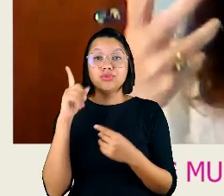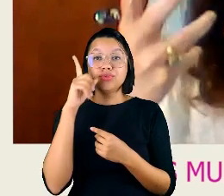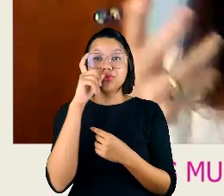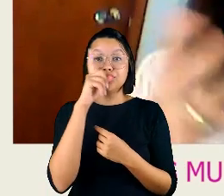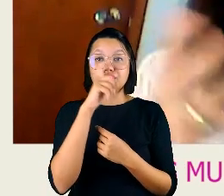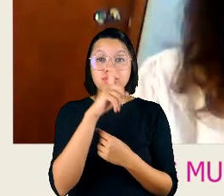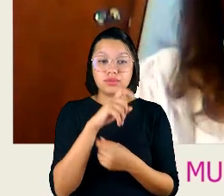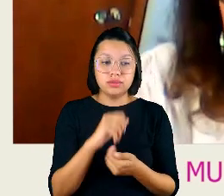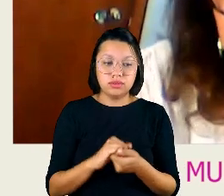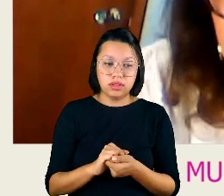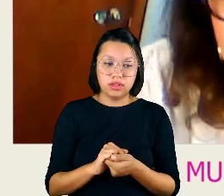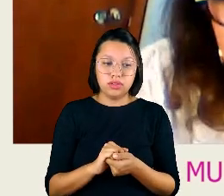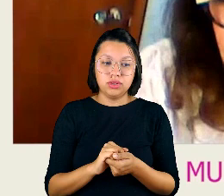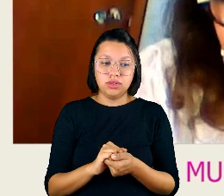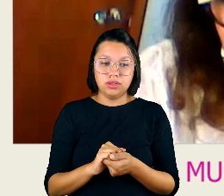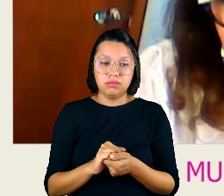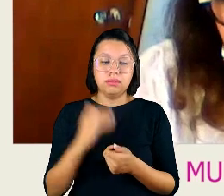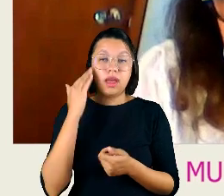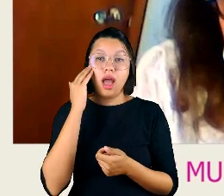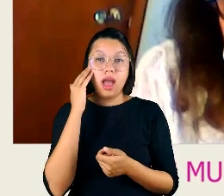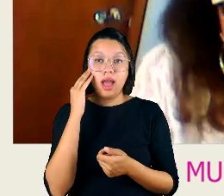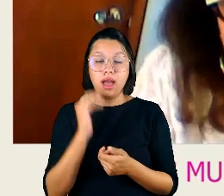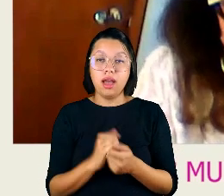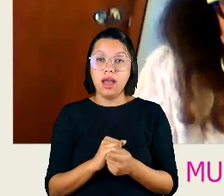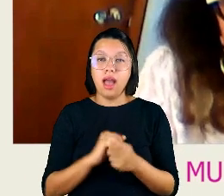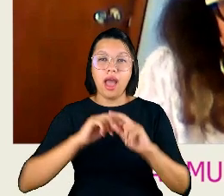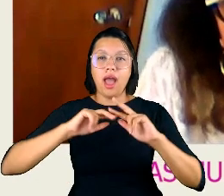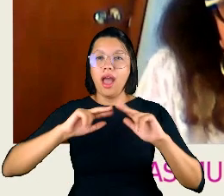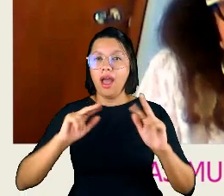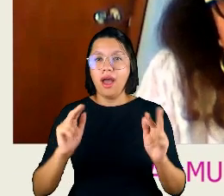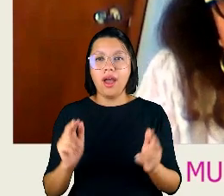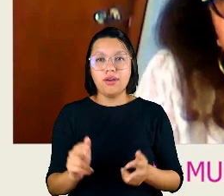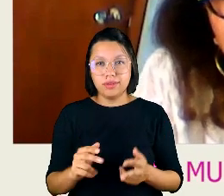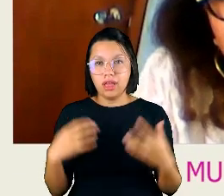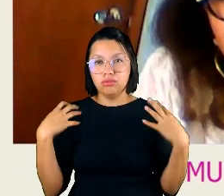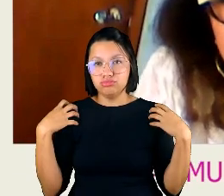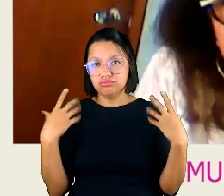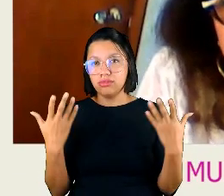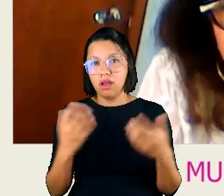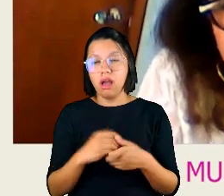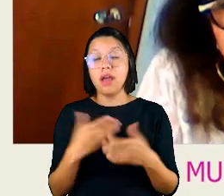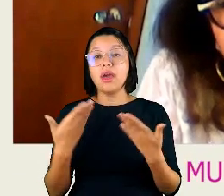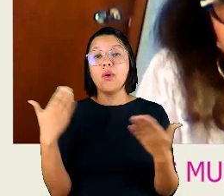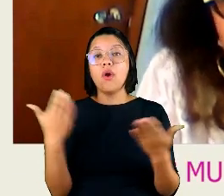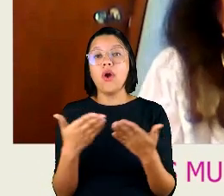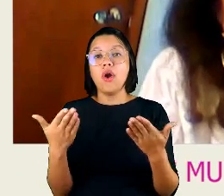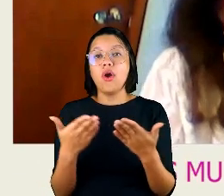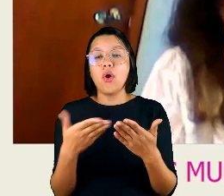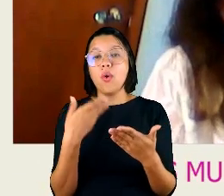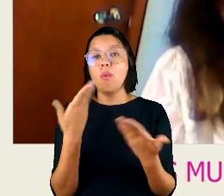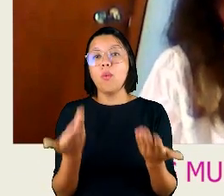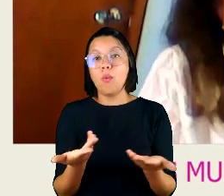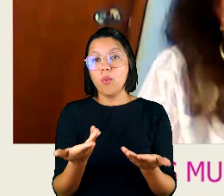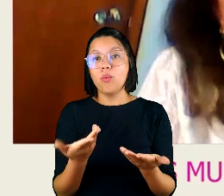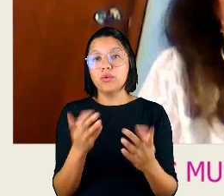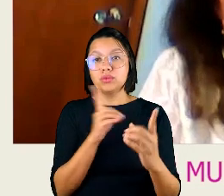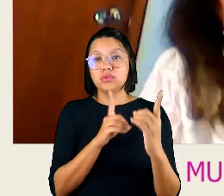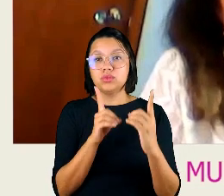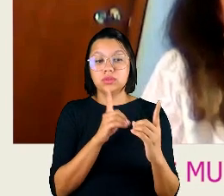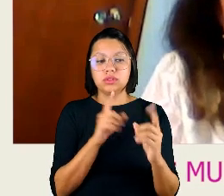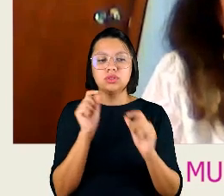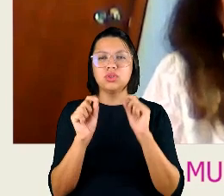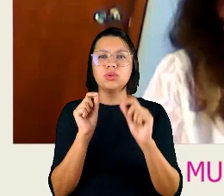para entender as diversidades dos corpos. Então, hoje, quando eu estou atendendo, o que eu atendo